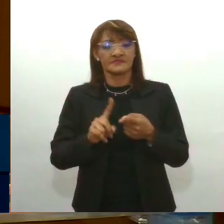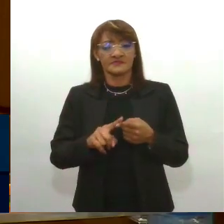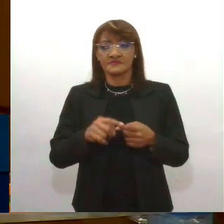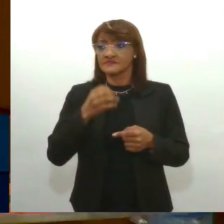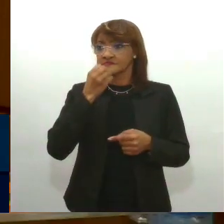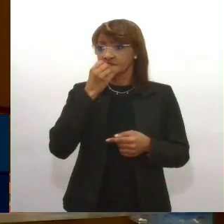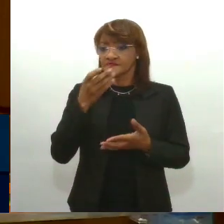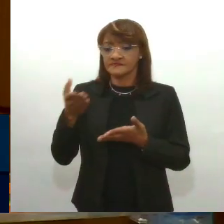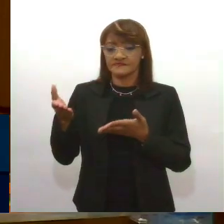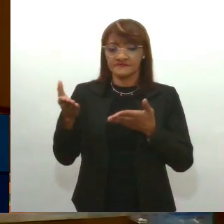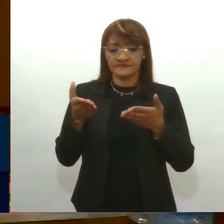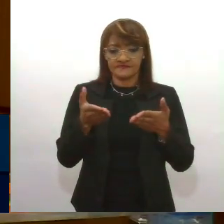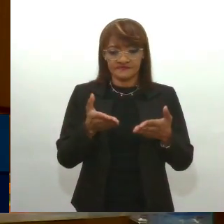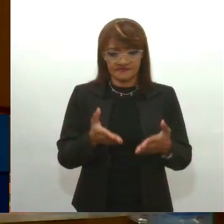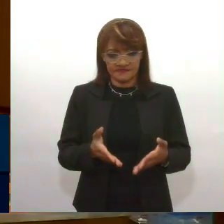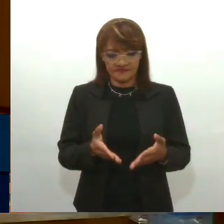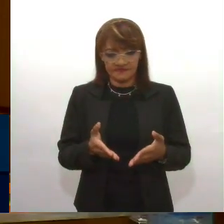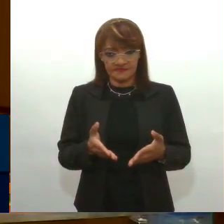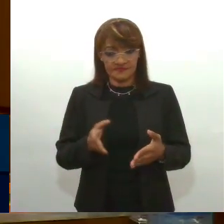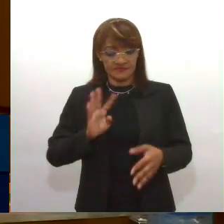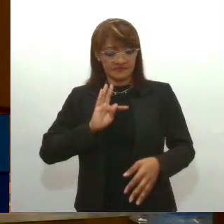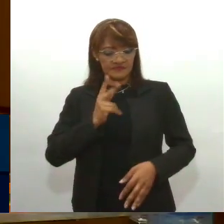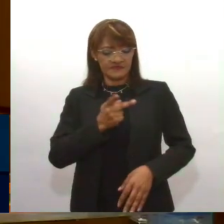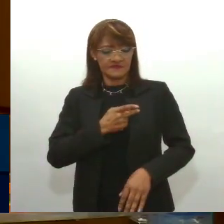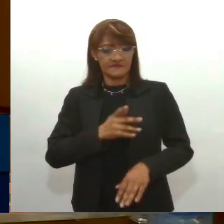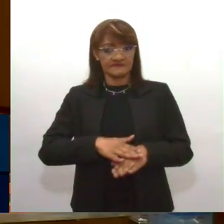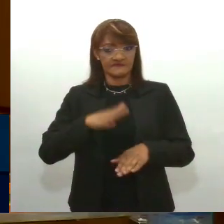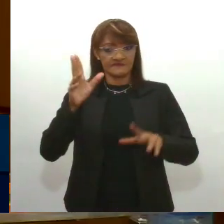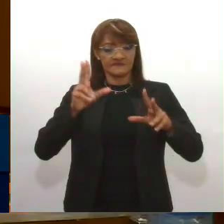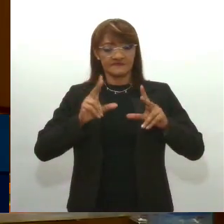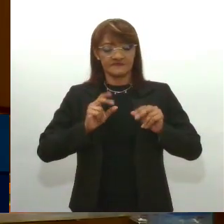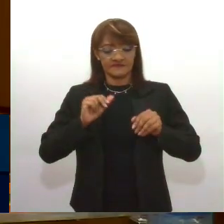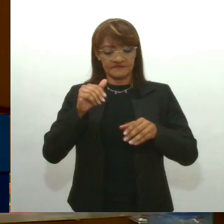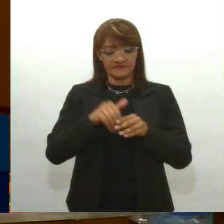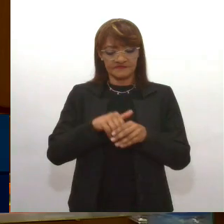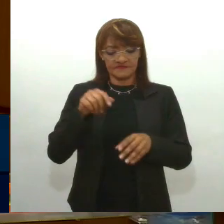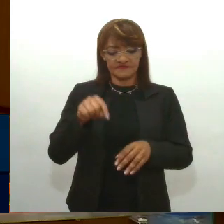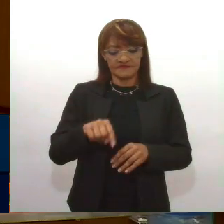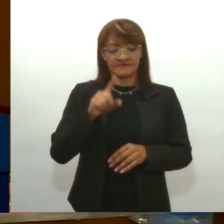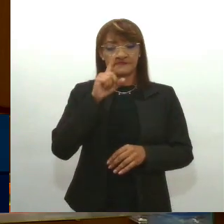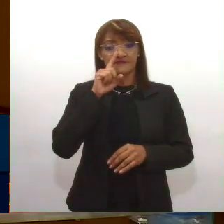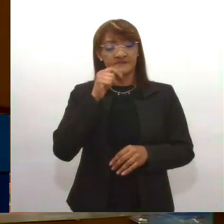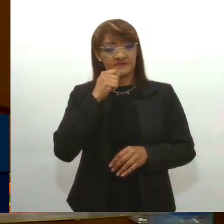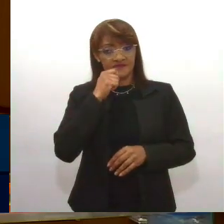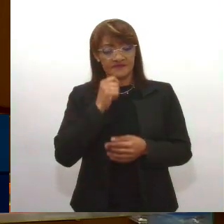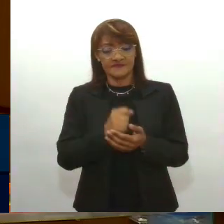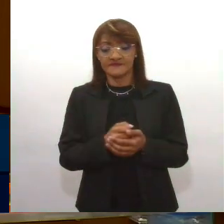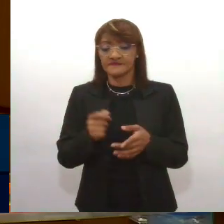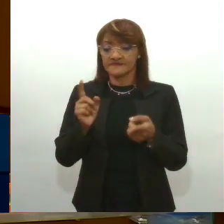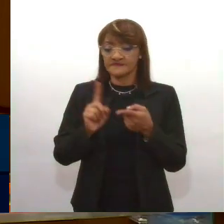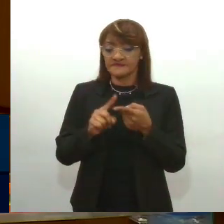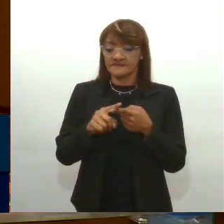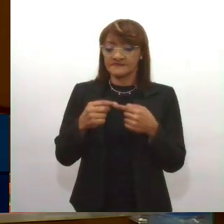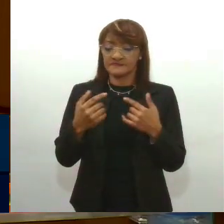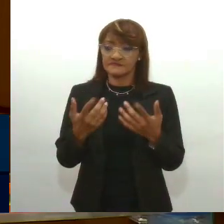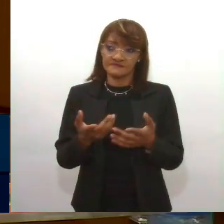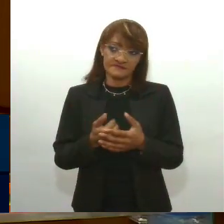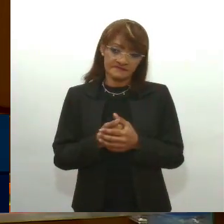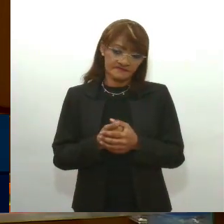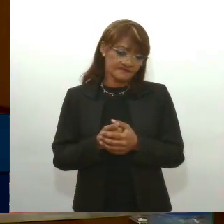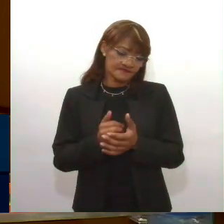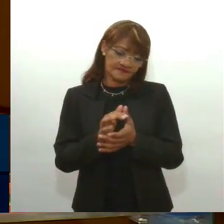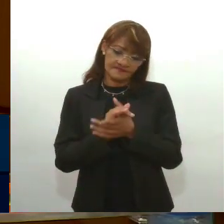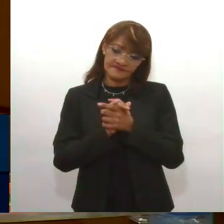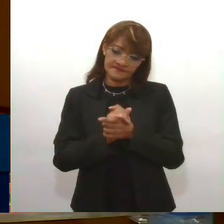mais bem votada aqui em Aracaju e também quero parabenizar meu colega e